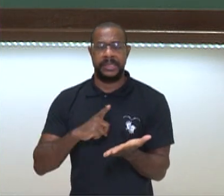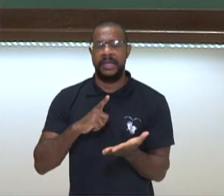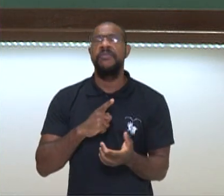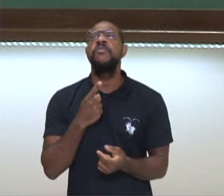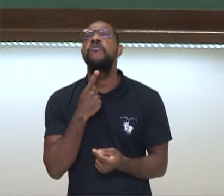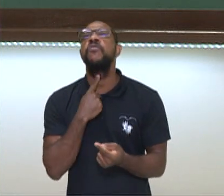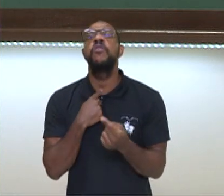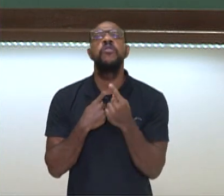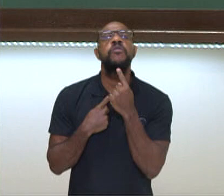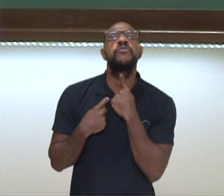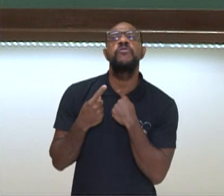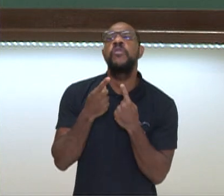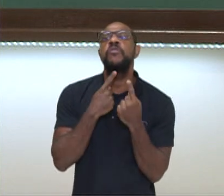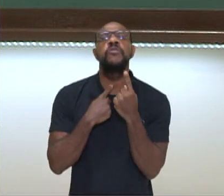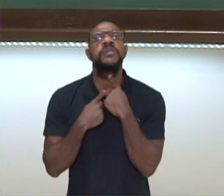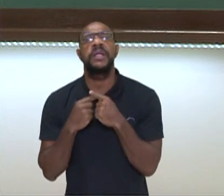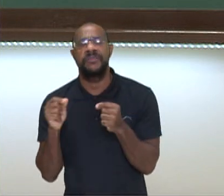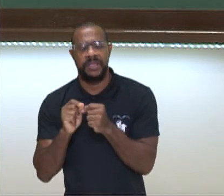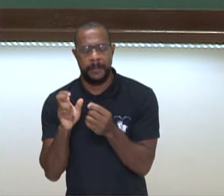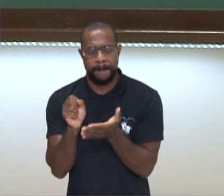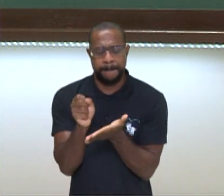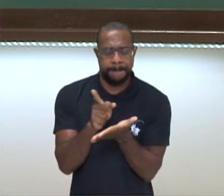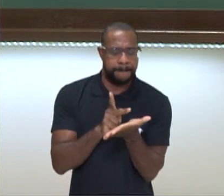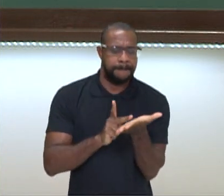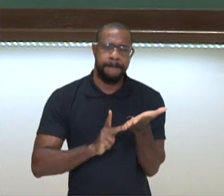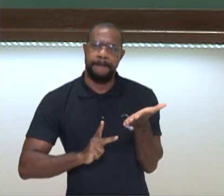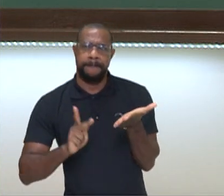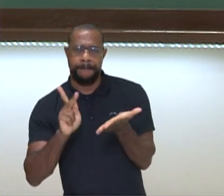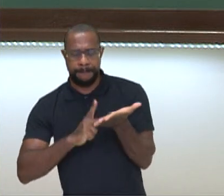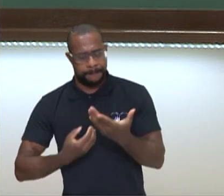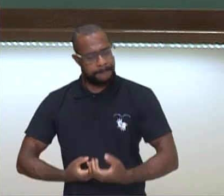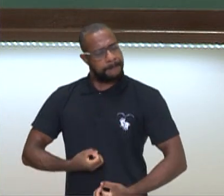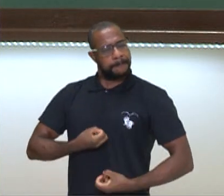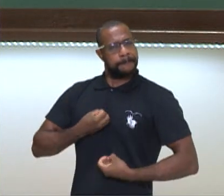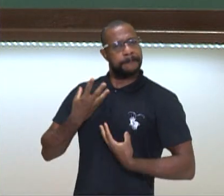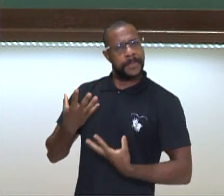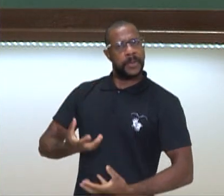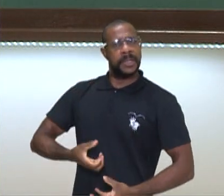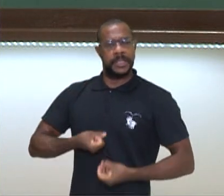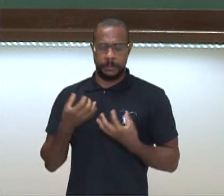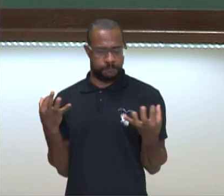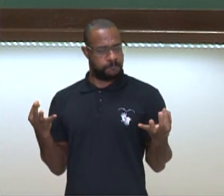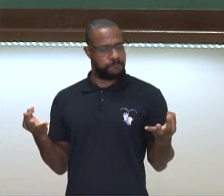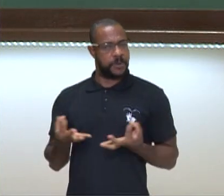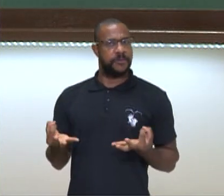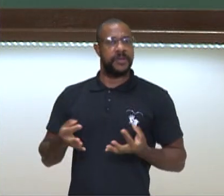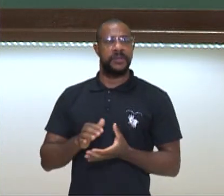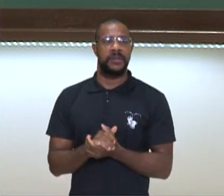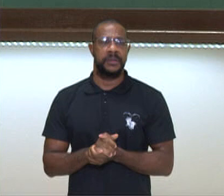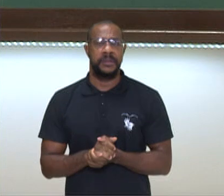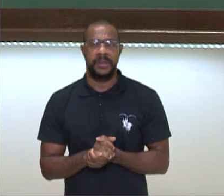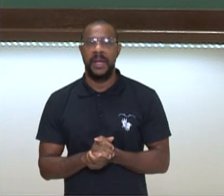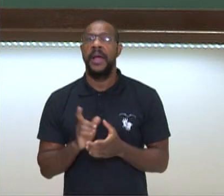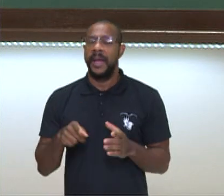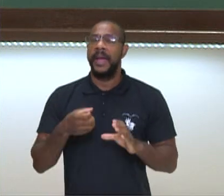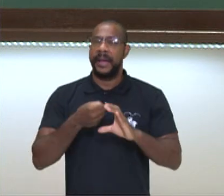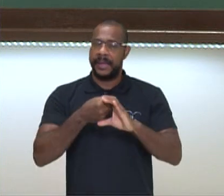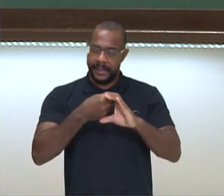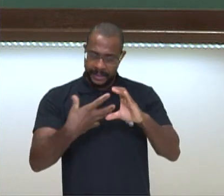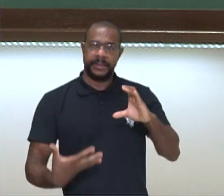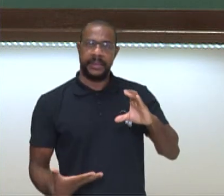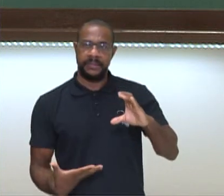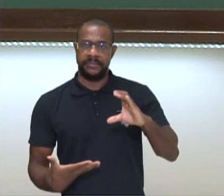o ofício de fazer a poesia com a métrica perfeita, bem característica